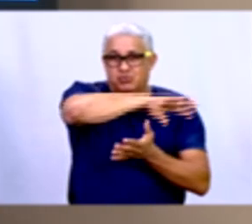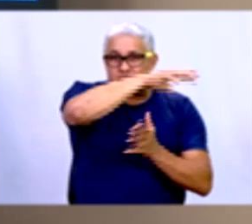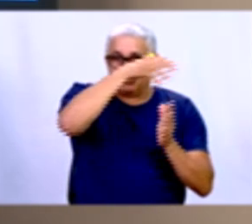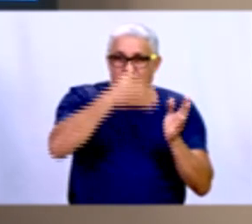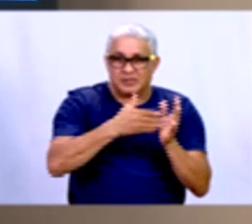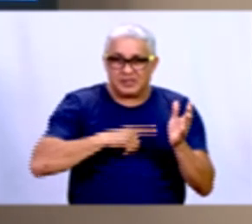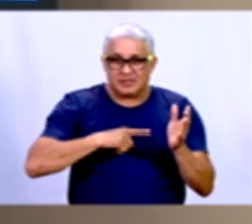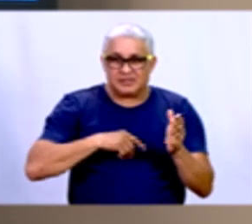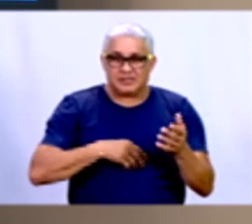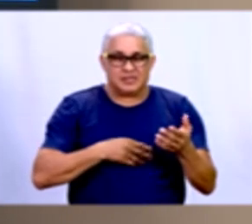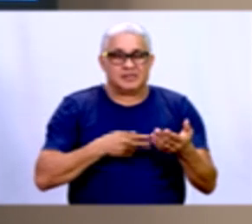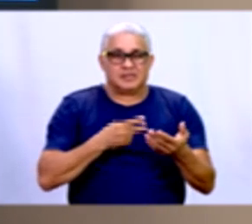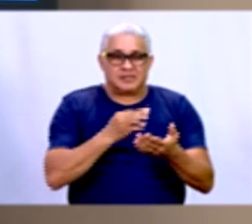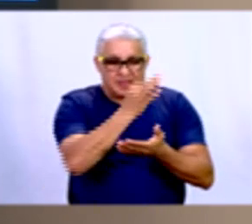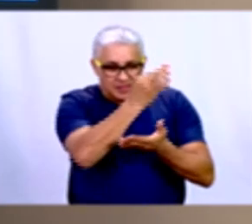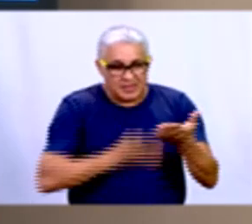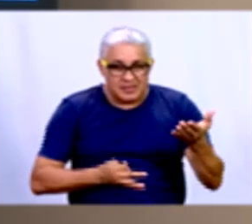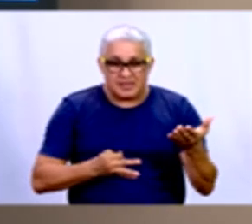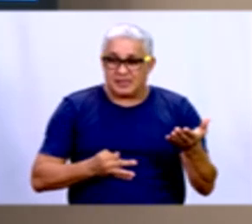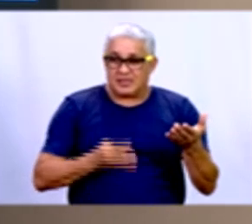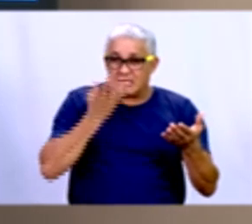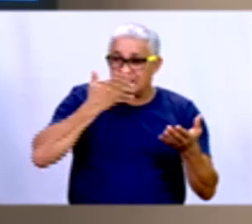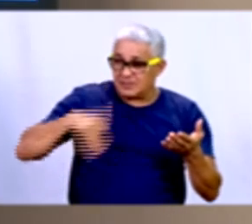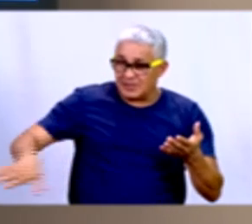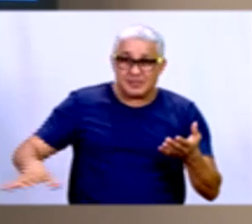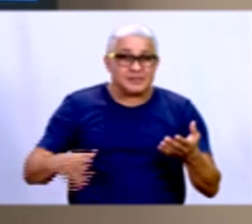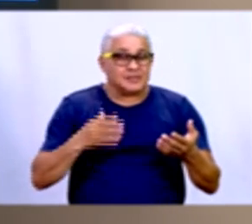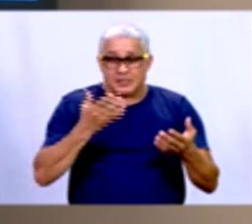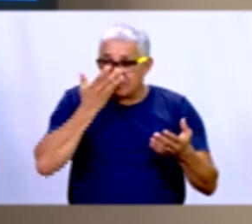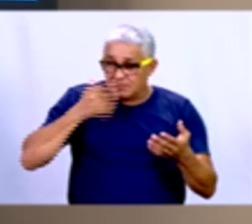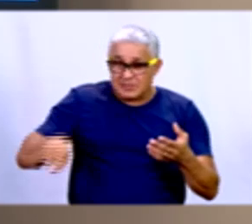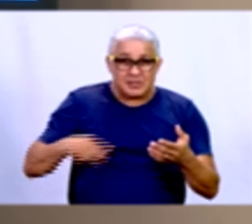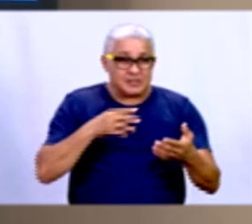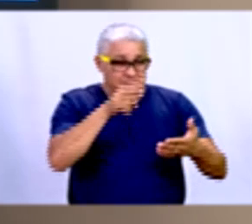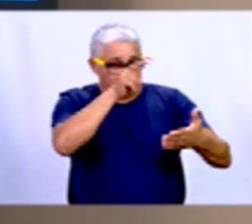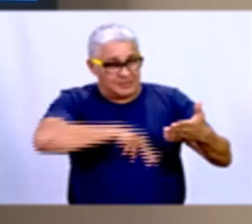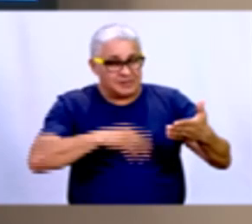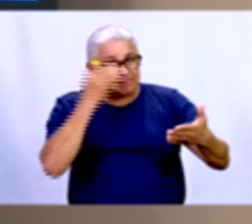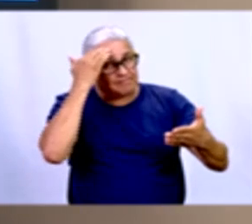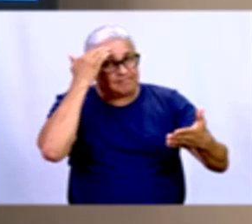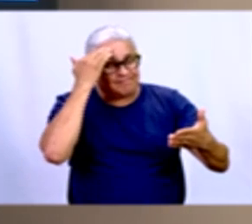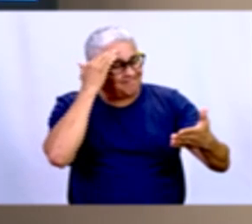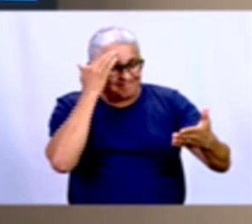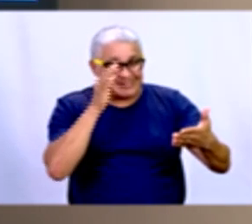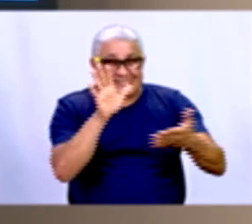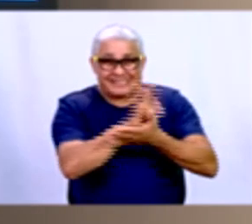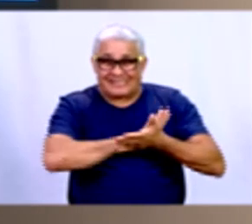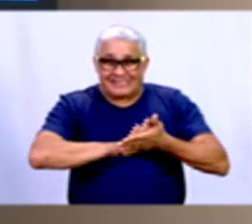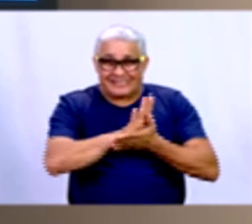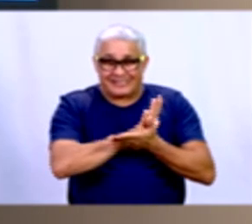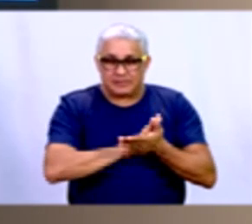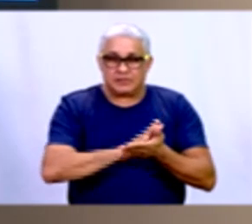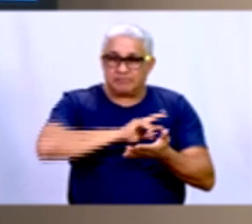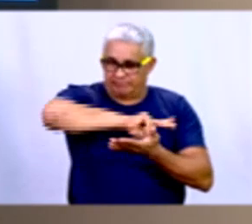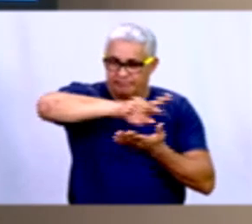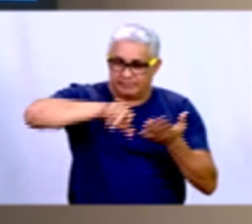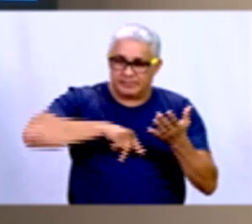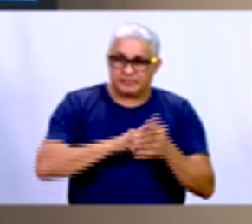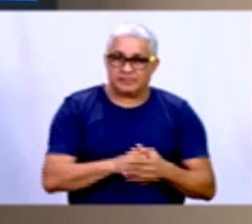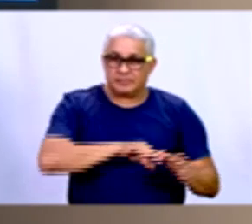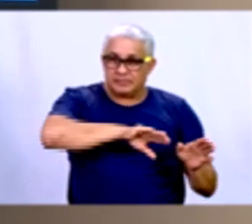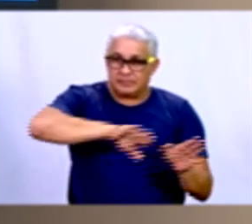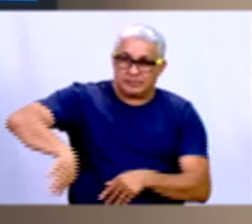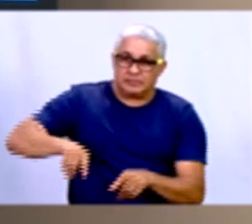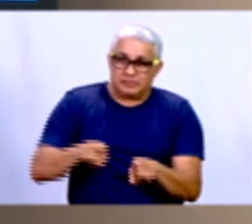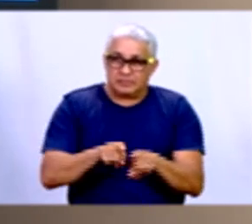você está utilizando, o que vai acontecer é que eles não vão entender o que está escrito. Entre outros fatores. Os